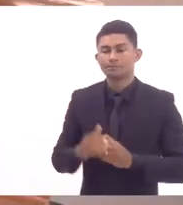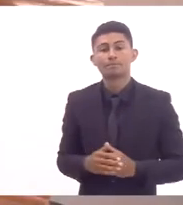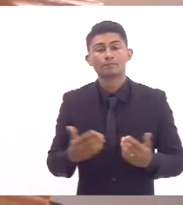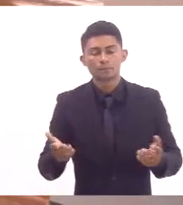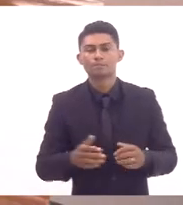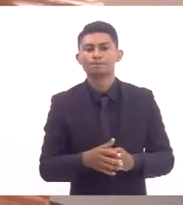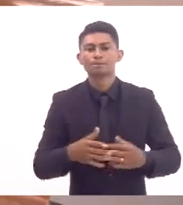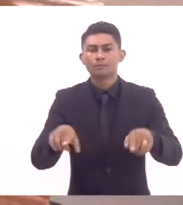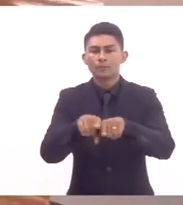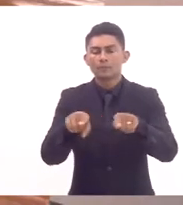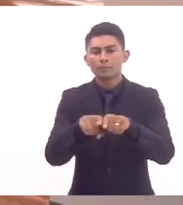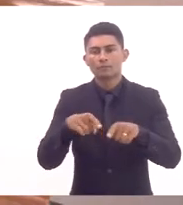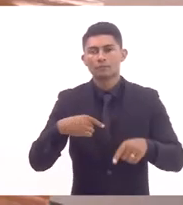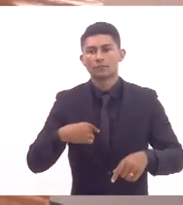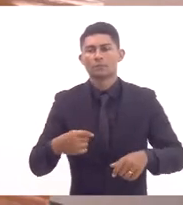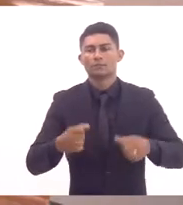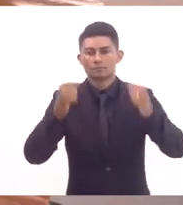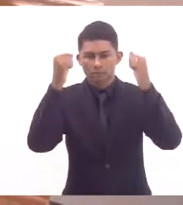um esclarecimento também